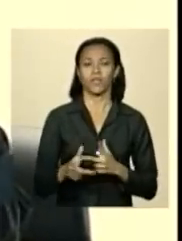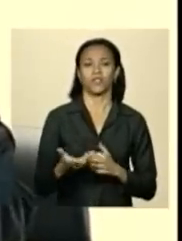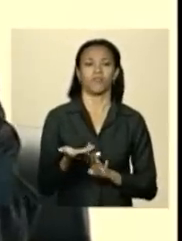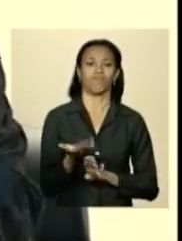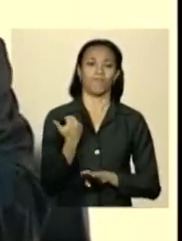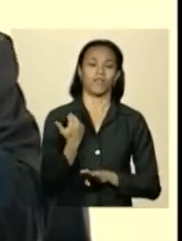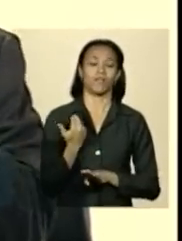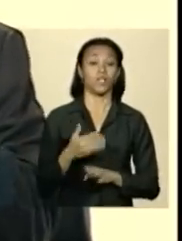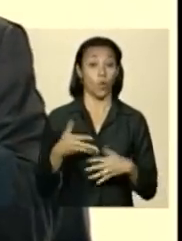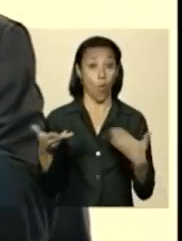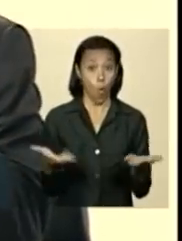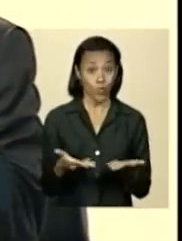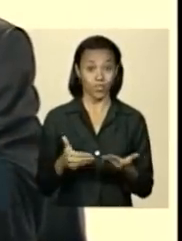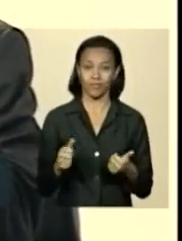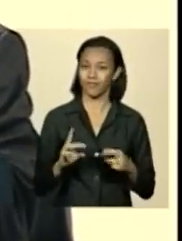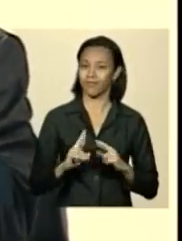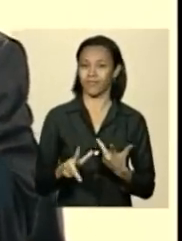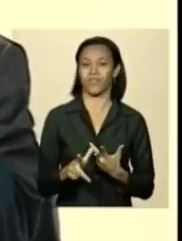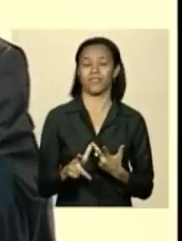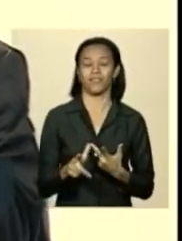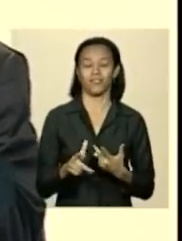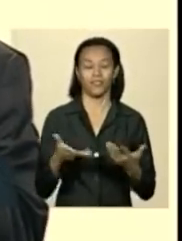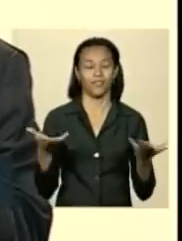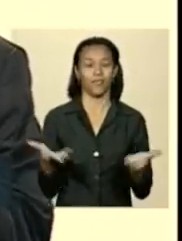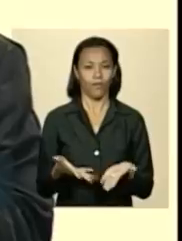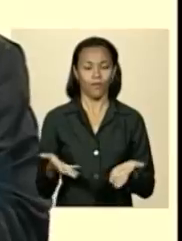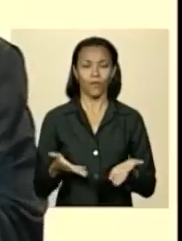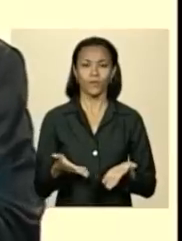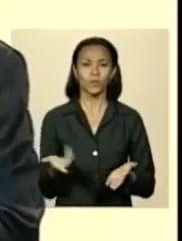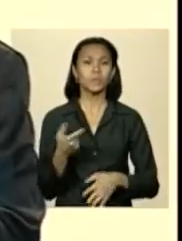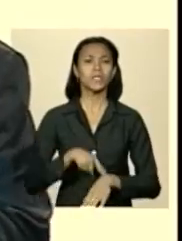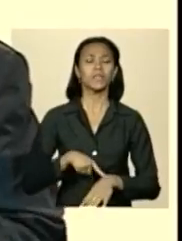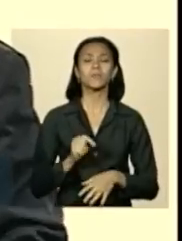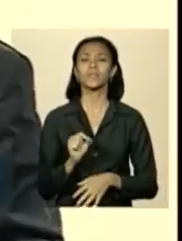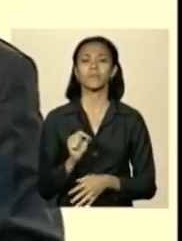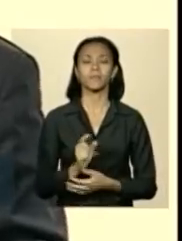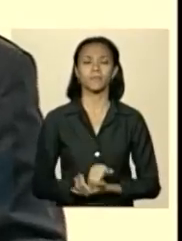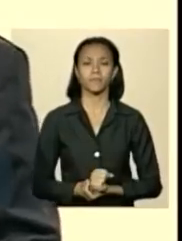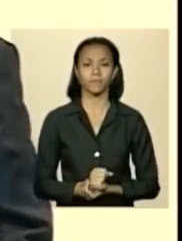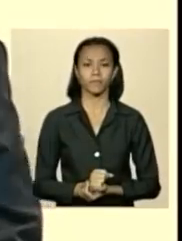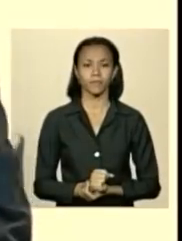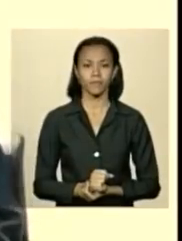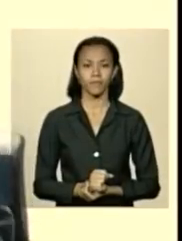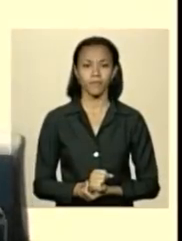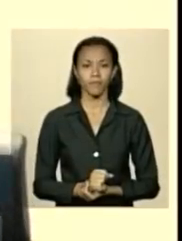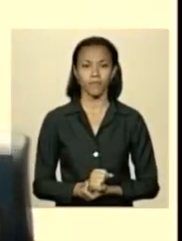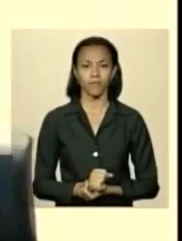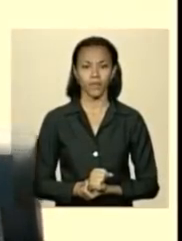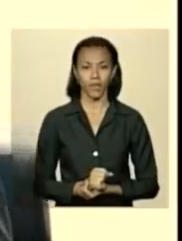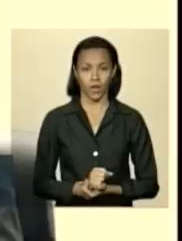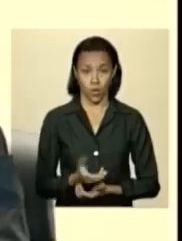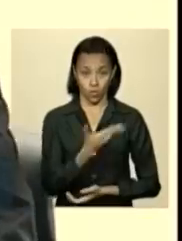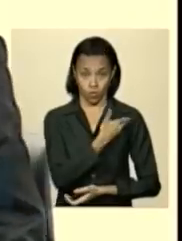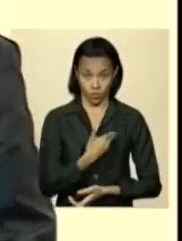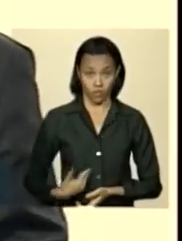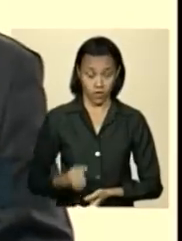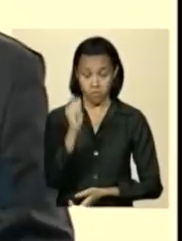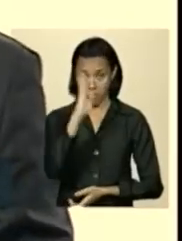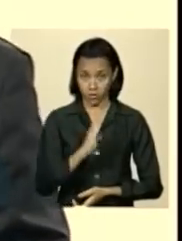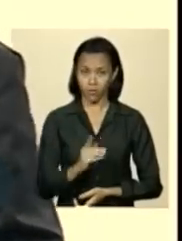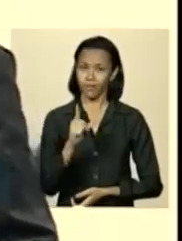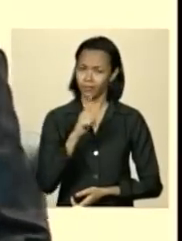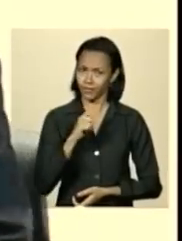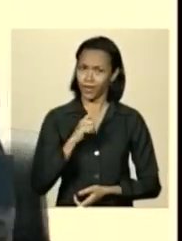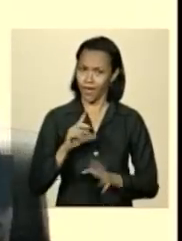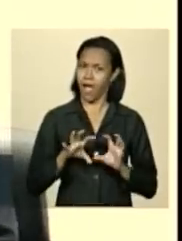país nós vivemos um outro tempo um tempo em que eh o estado brasileiro tem de fato